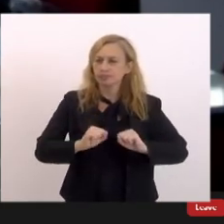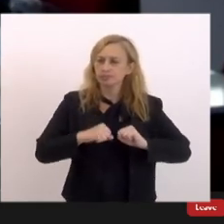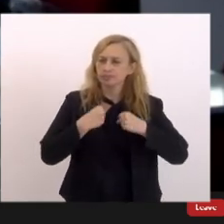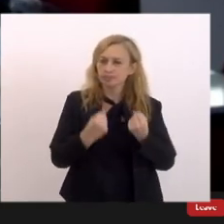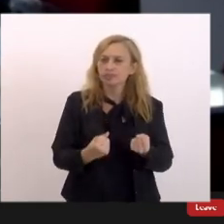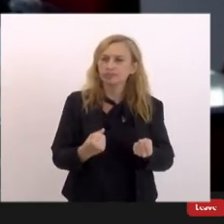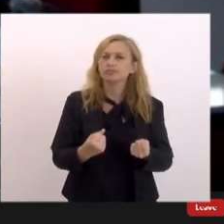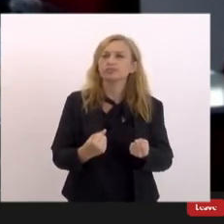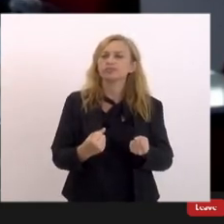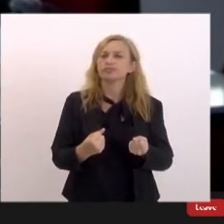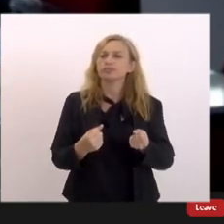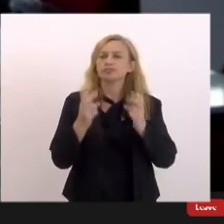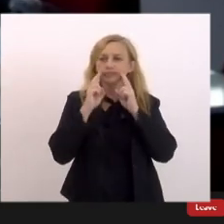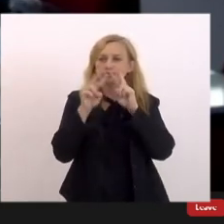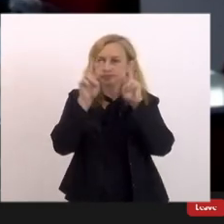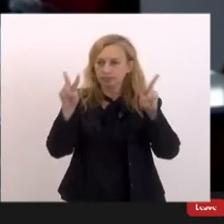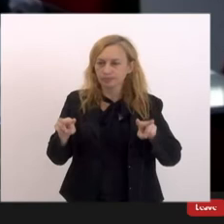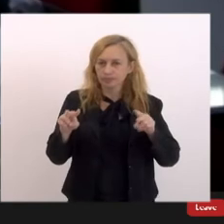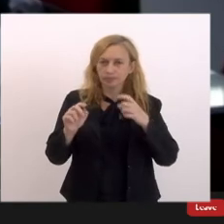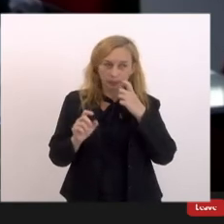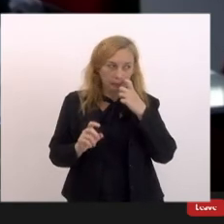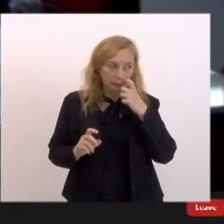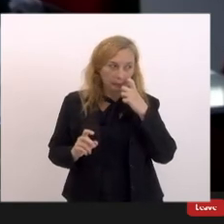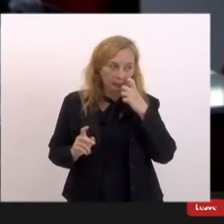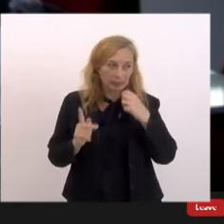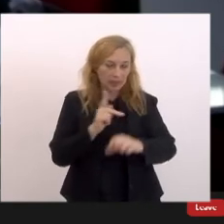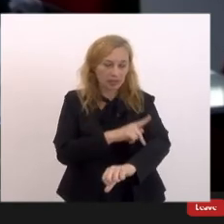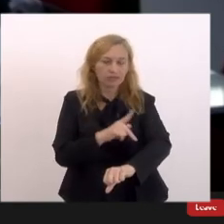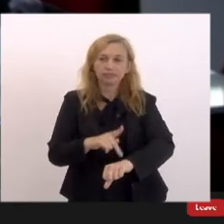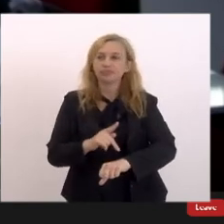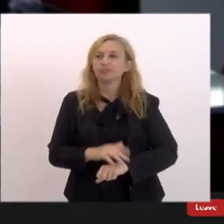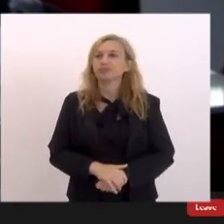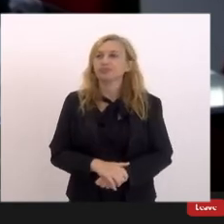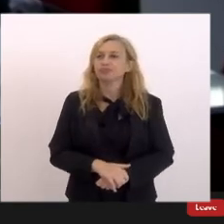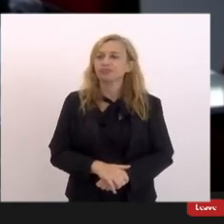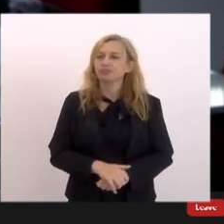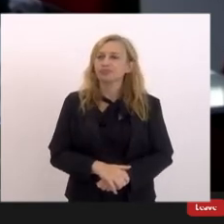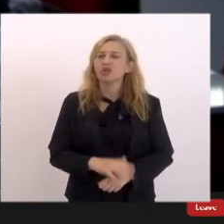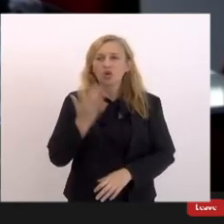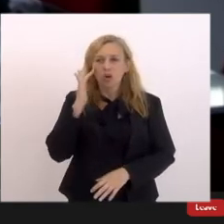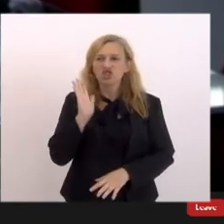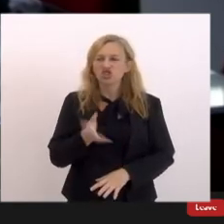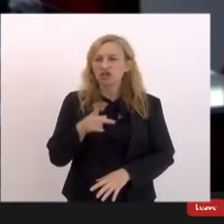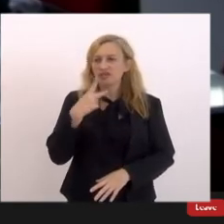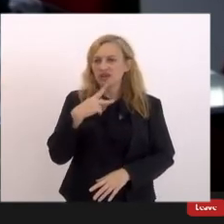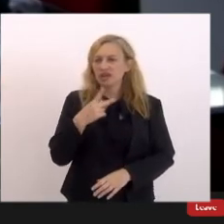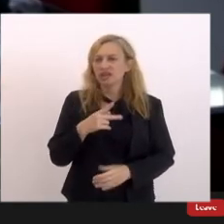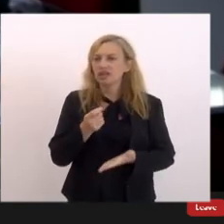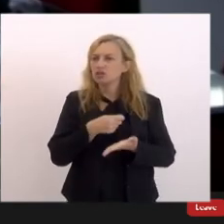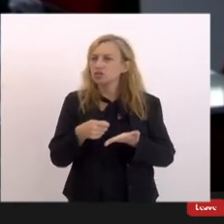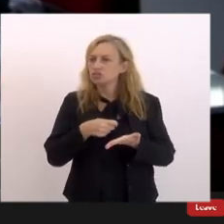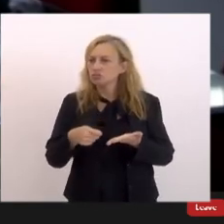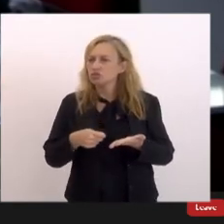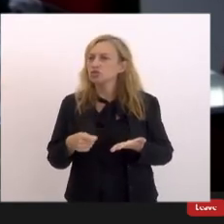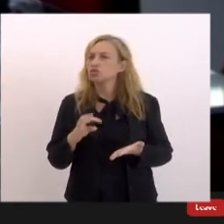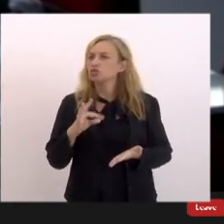fortalecendo do ponto de vista da atuação pedagógica. Eu acho que foram esses pontos que eu